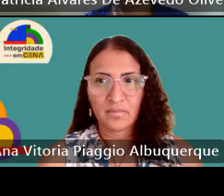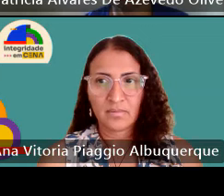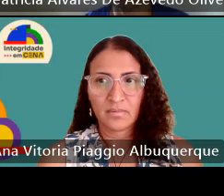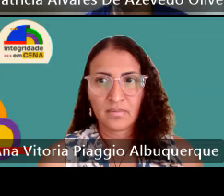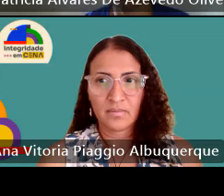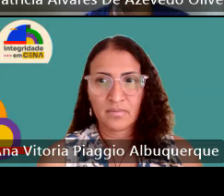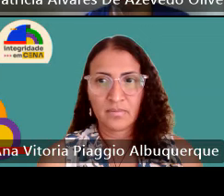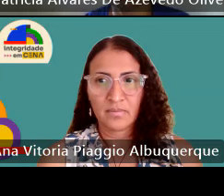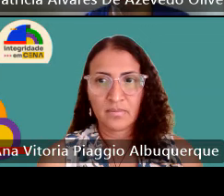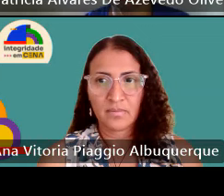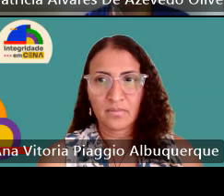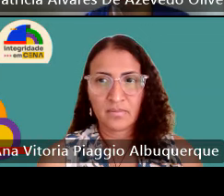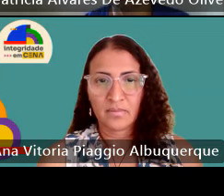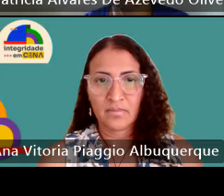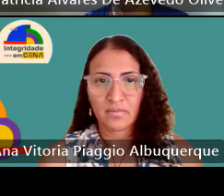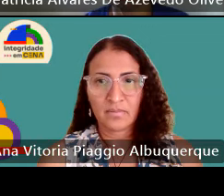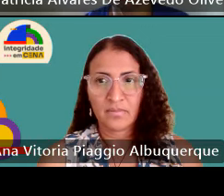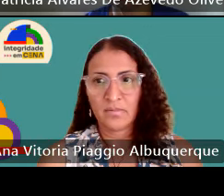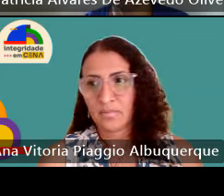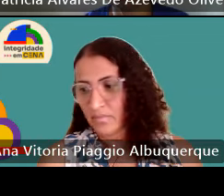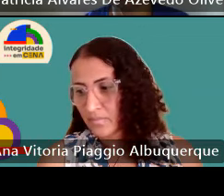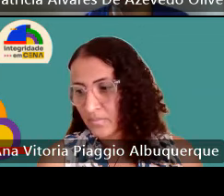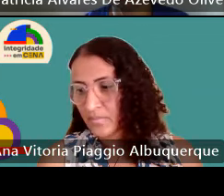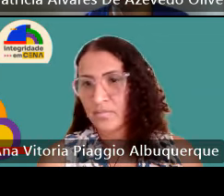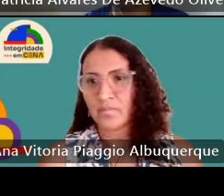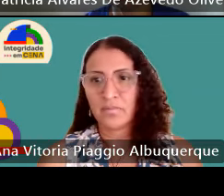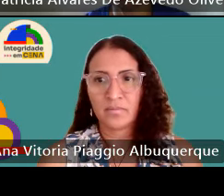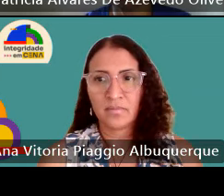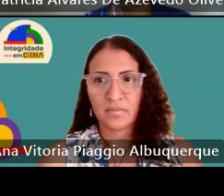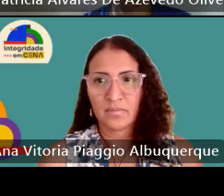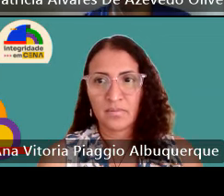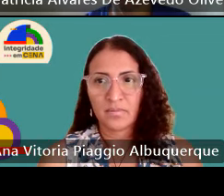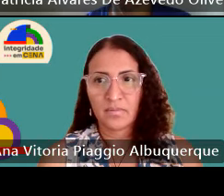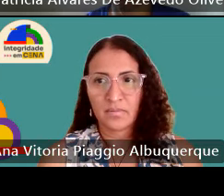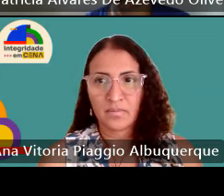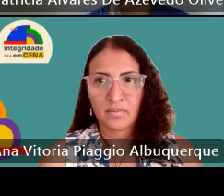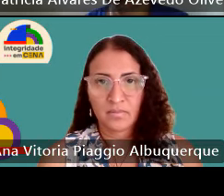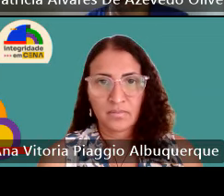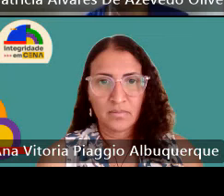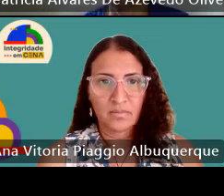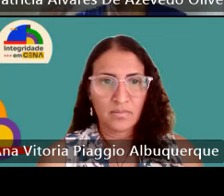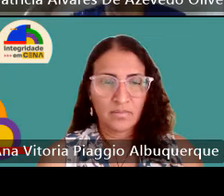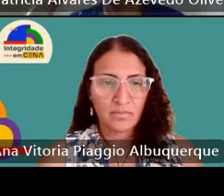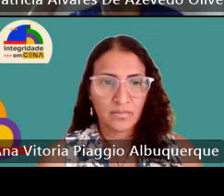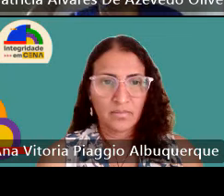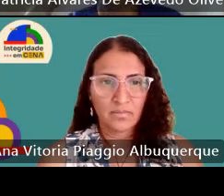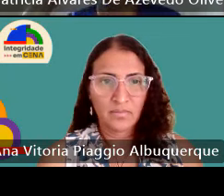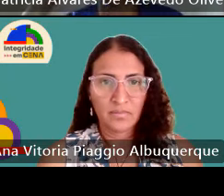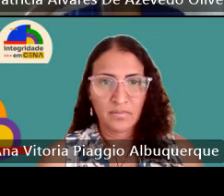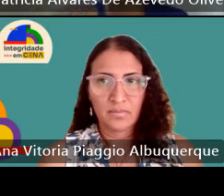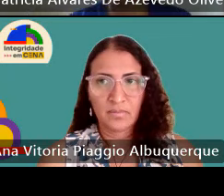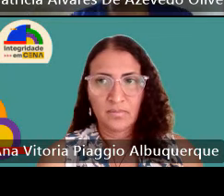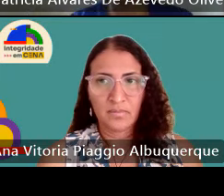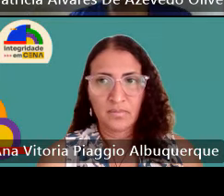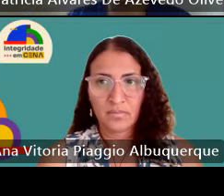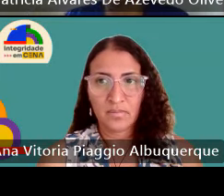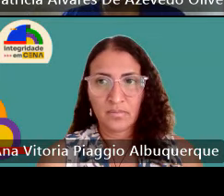riscos melhorar as nossas análises prospectivas também as nossas análises antecipatórias né que é atividade de planejamento